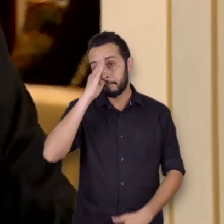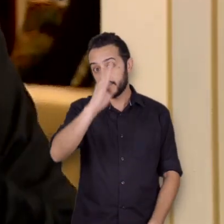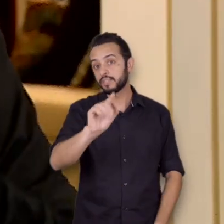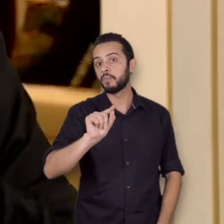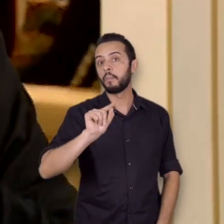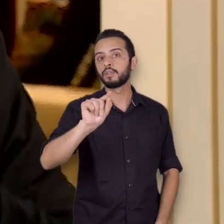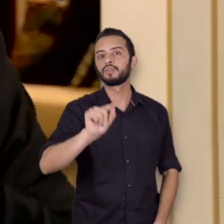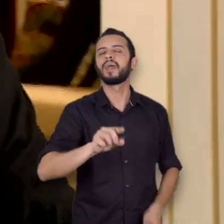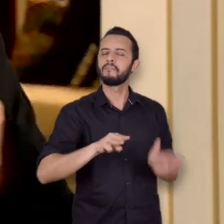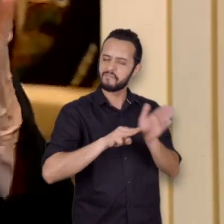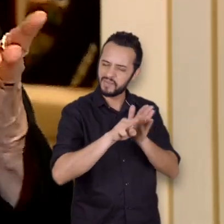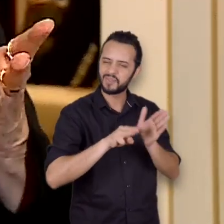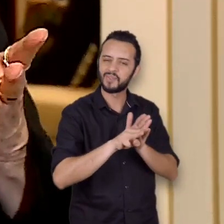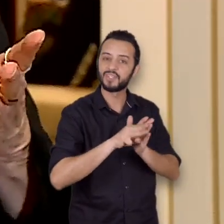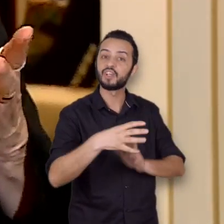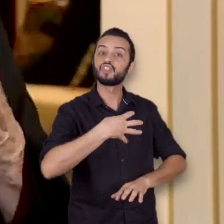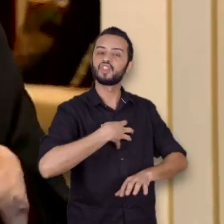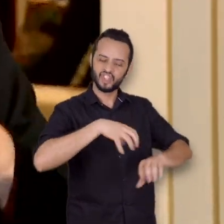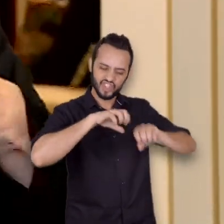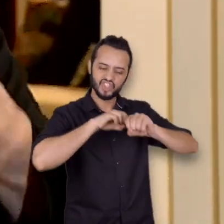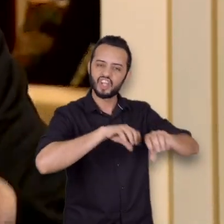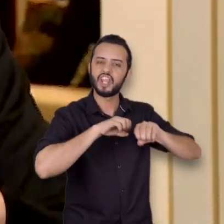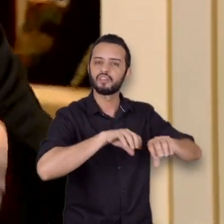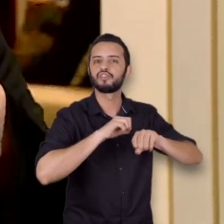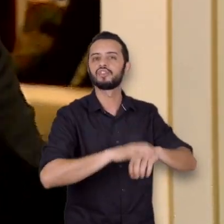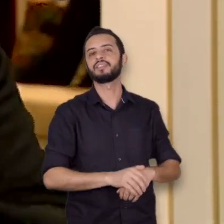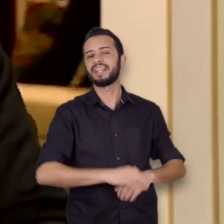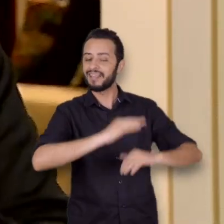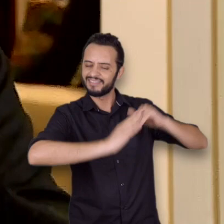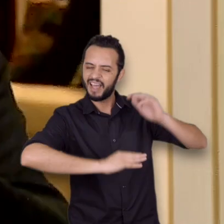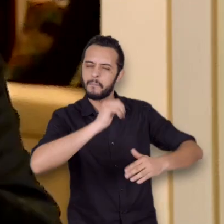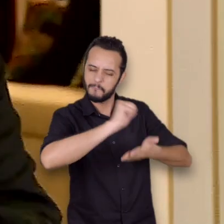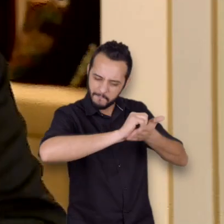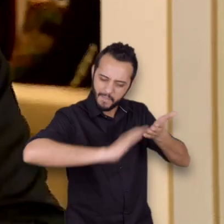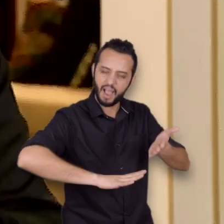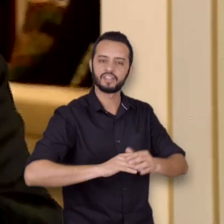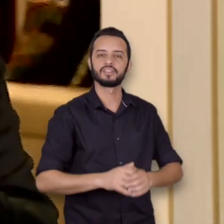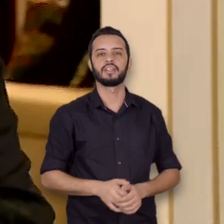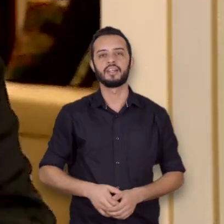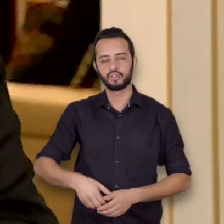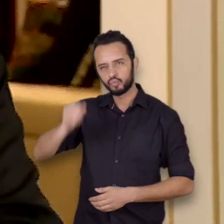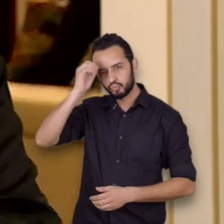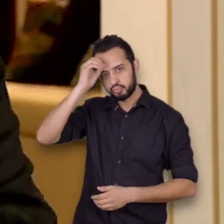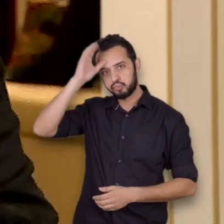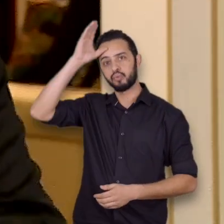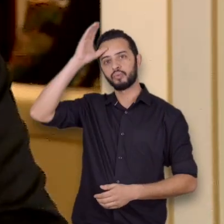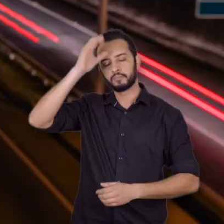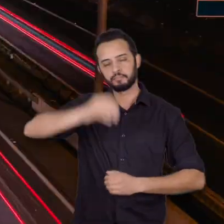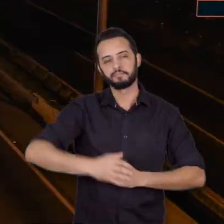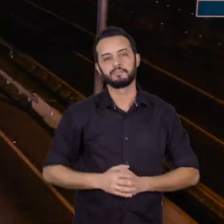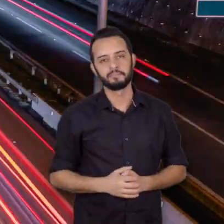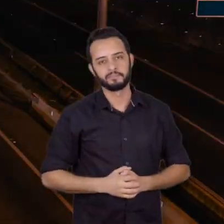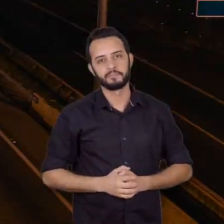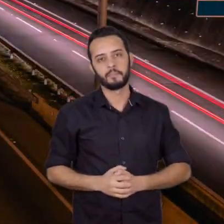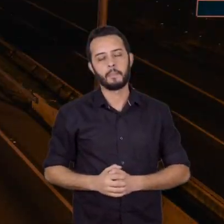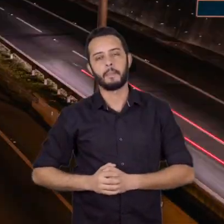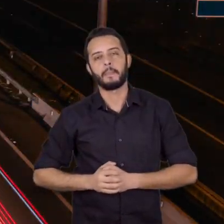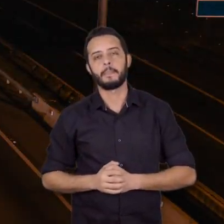é principalmente metodologia, como trabalhar com os conteúdos do conhecimento